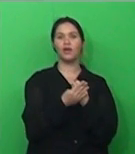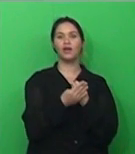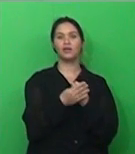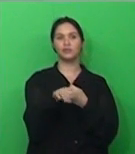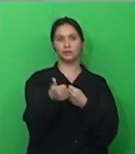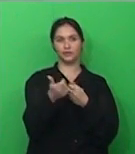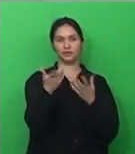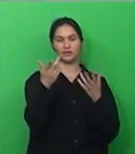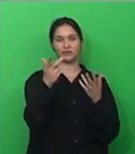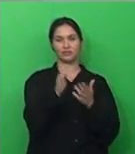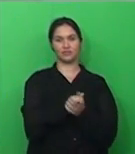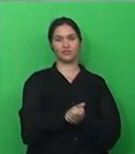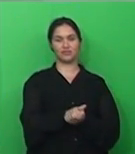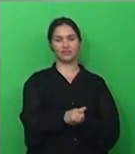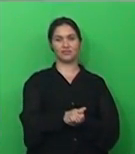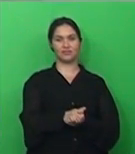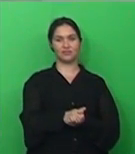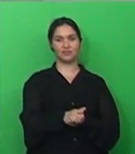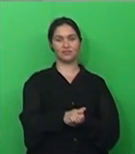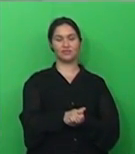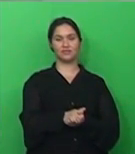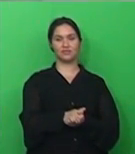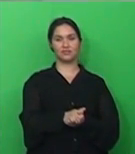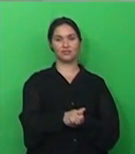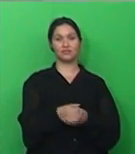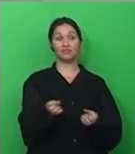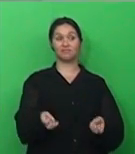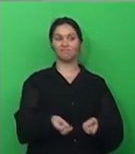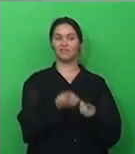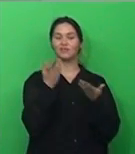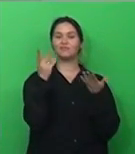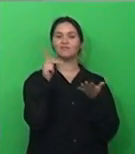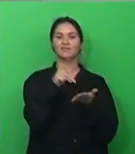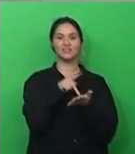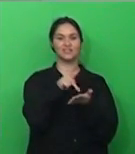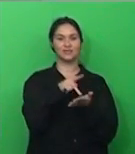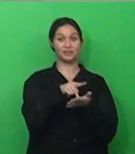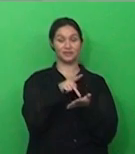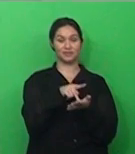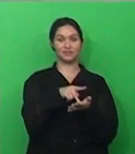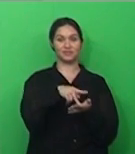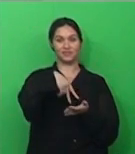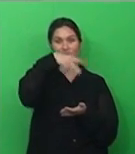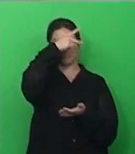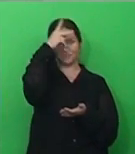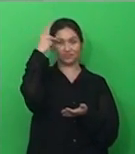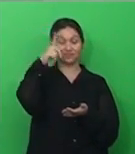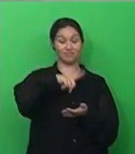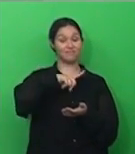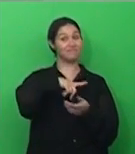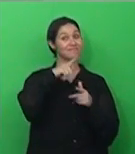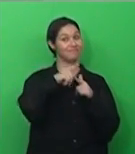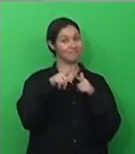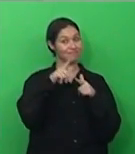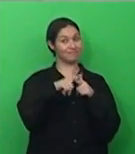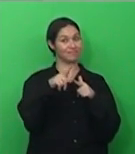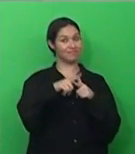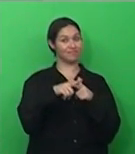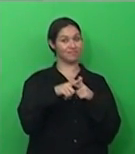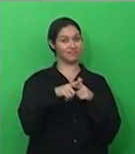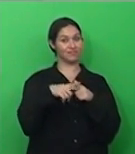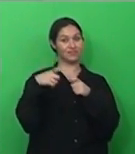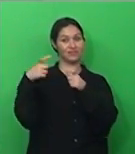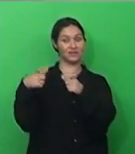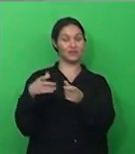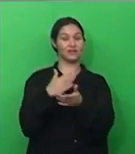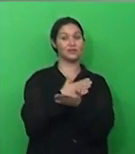começar? Olha, realmente o prefeito está com um bom problema. Por onde começar? É